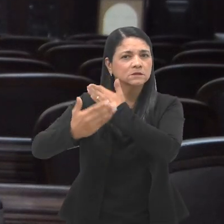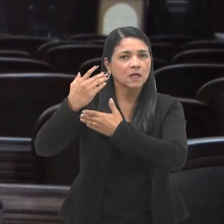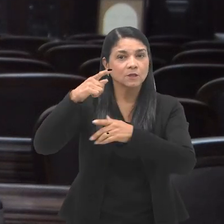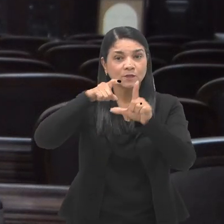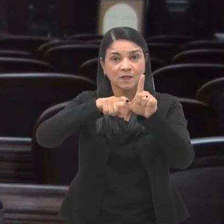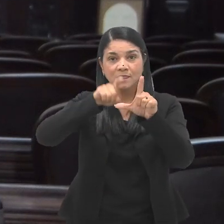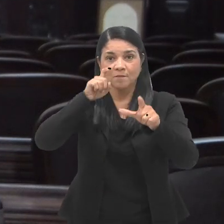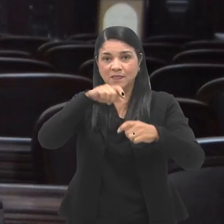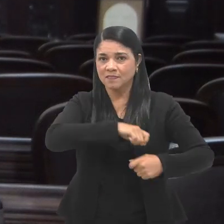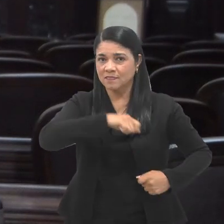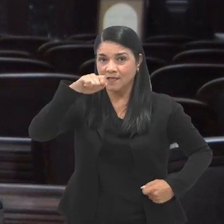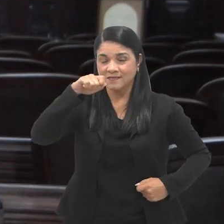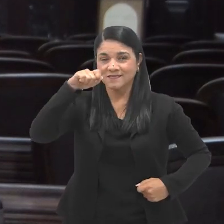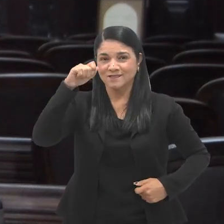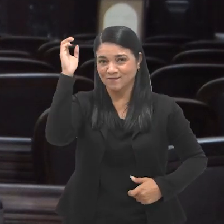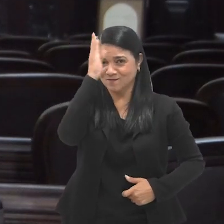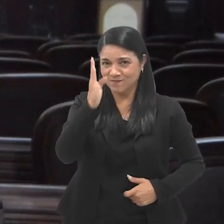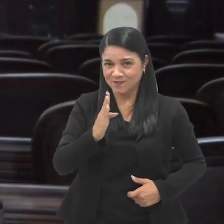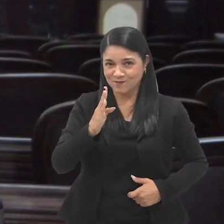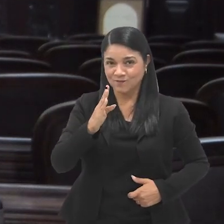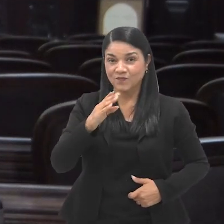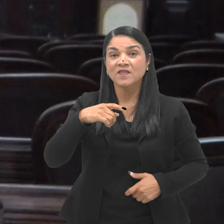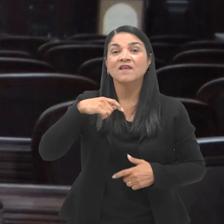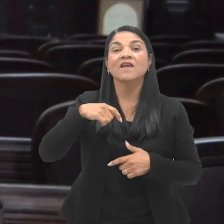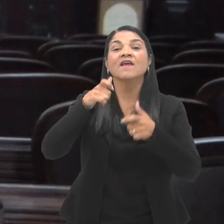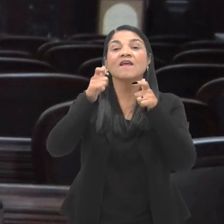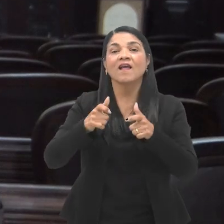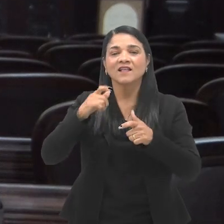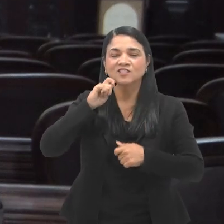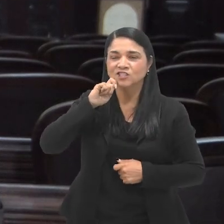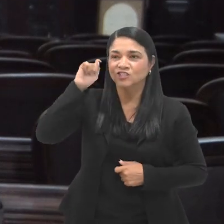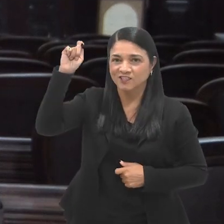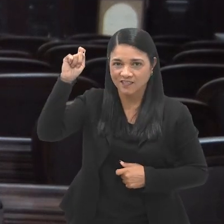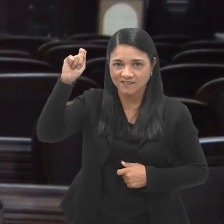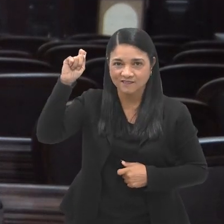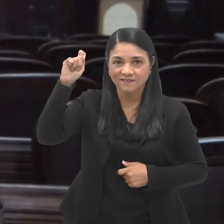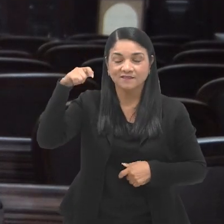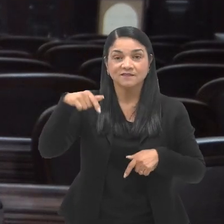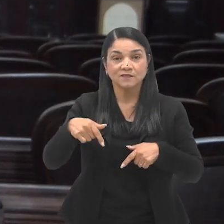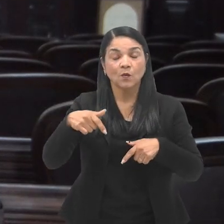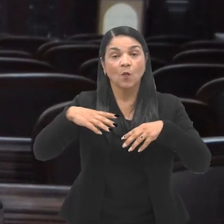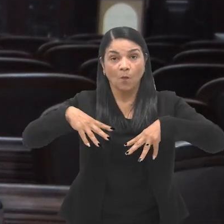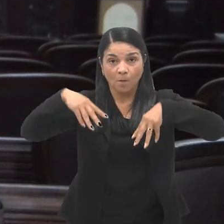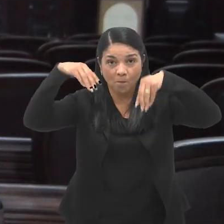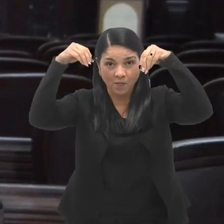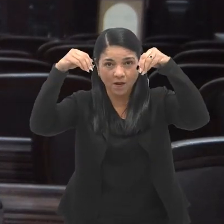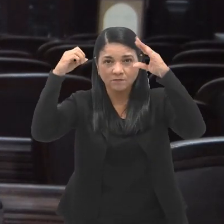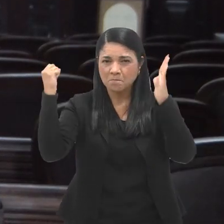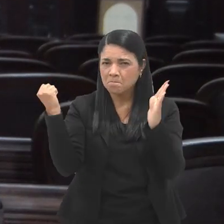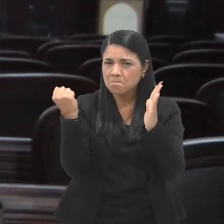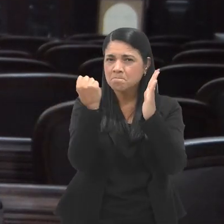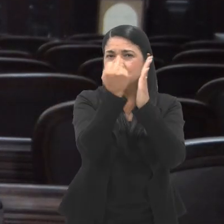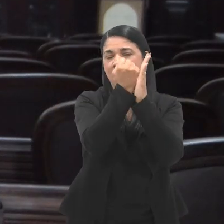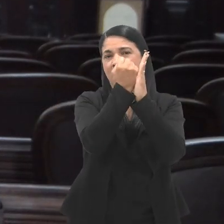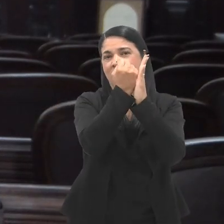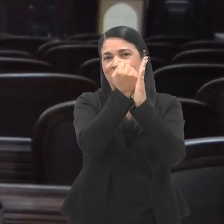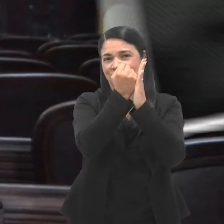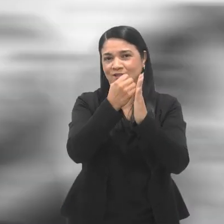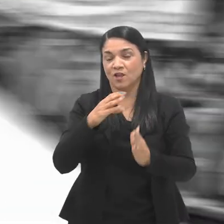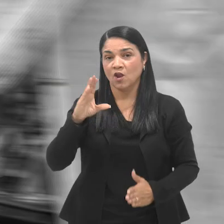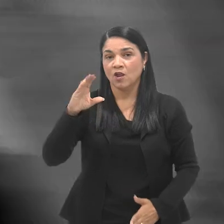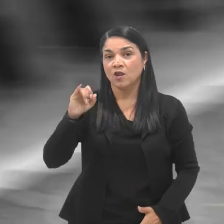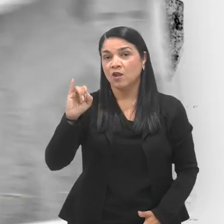passado da própria independência brasileira, que é Tiradentes. Então, o local onde o palácio está rememora a imagem do mártir